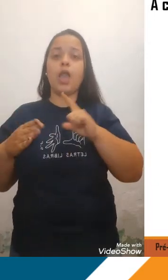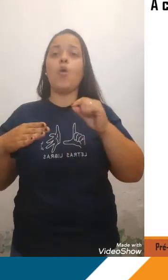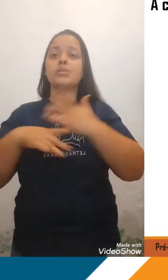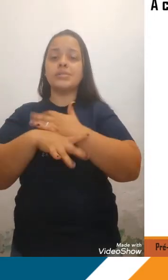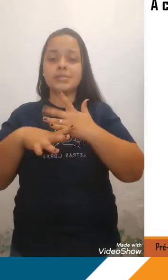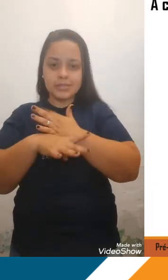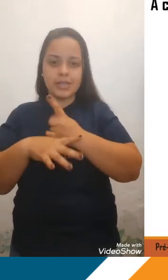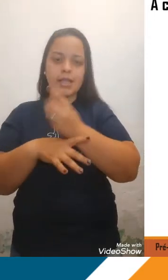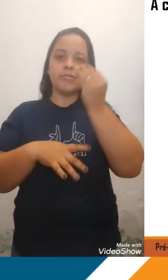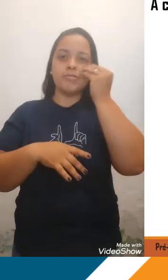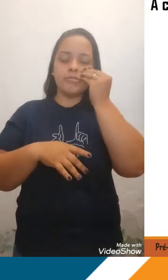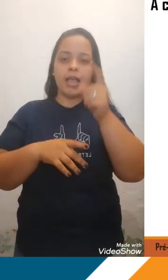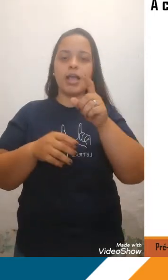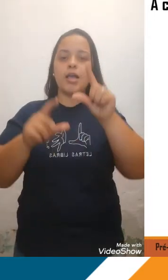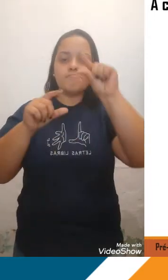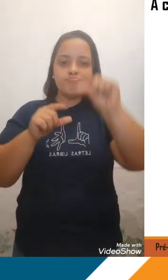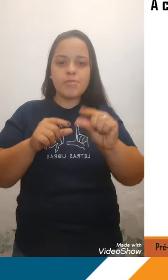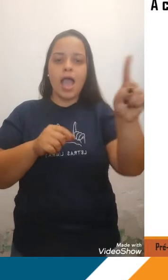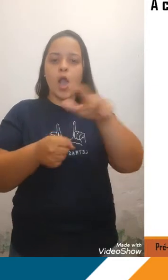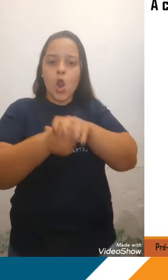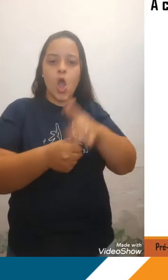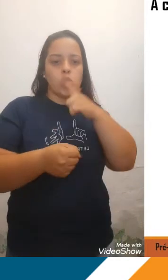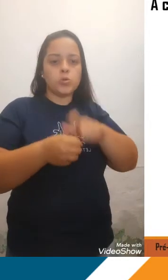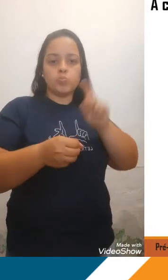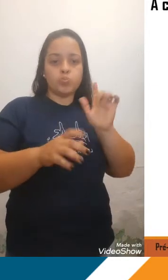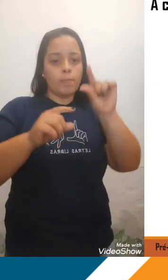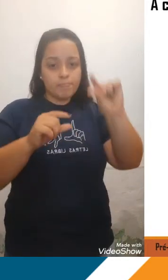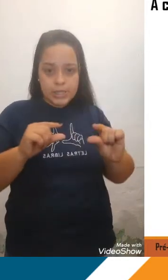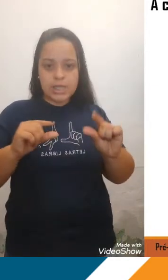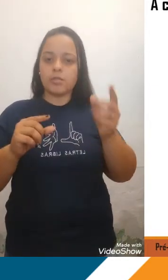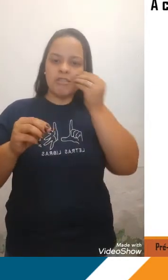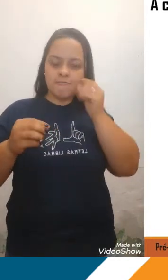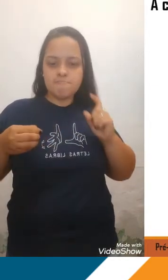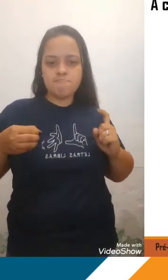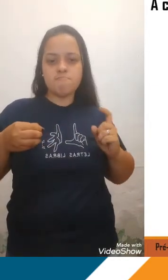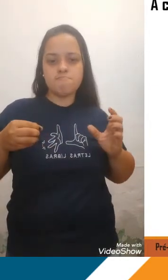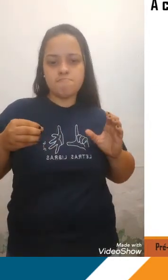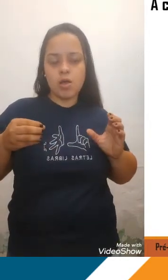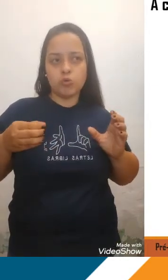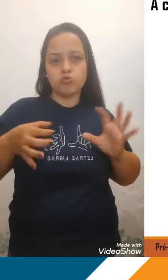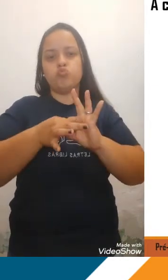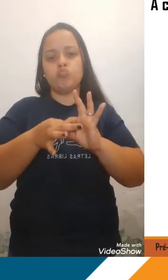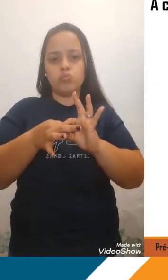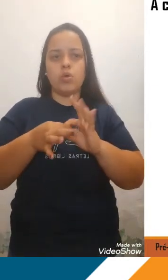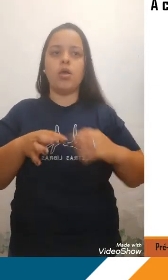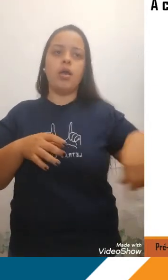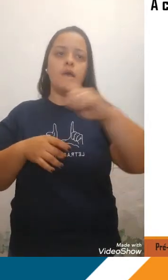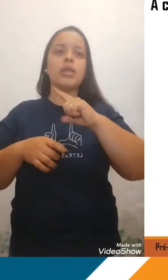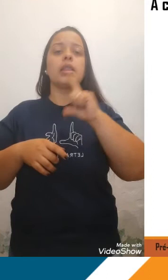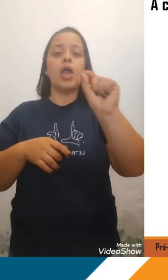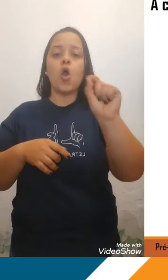vez maior, diminuindo as autonomias coloniais, e de outro, a gente vai ter colonos insatisfeitos que vão